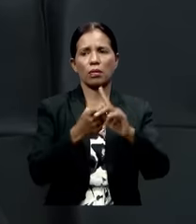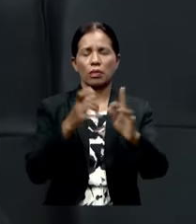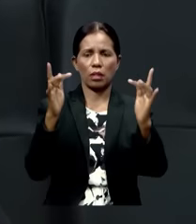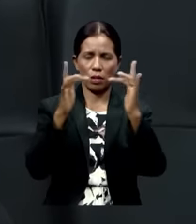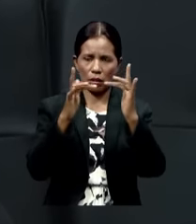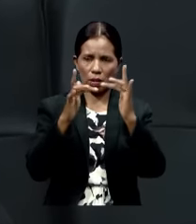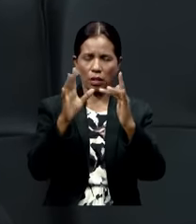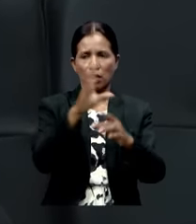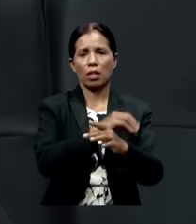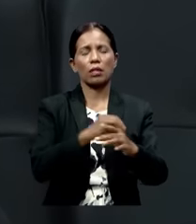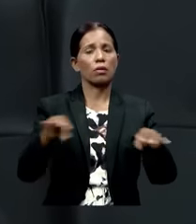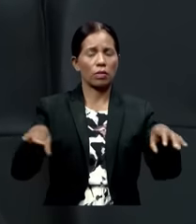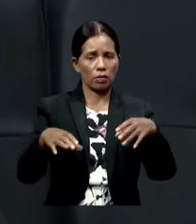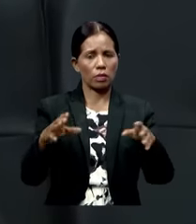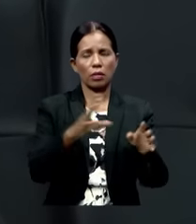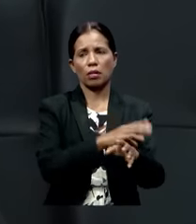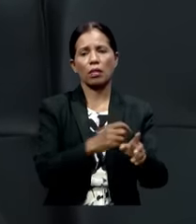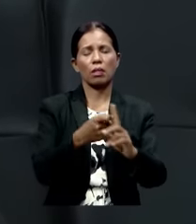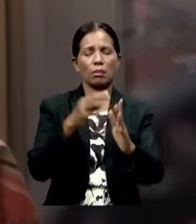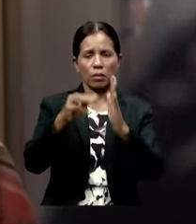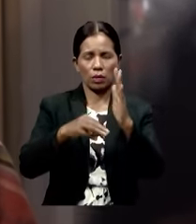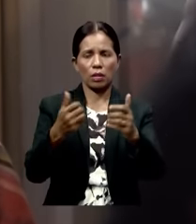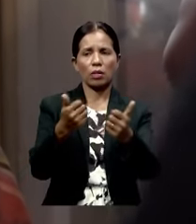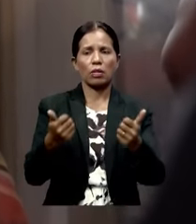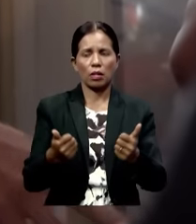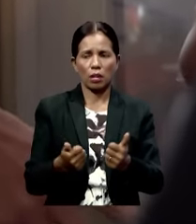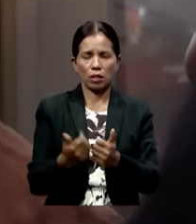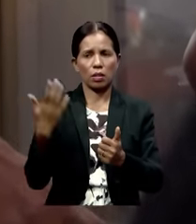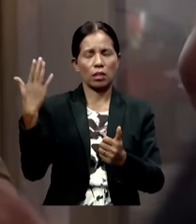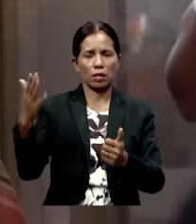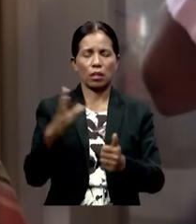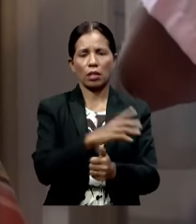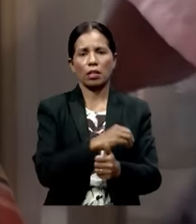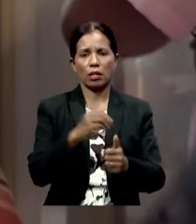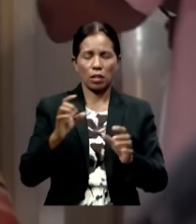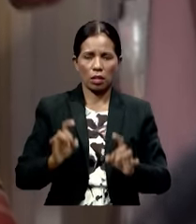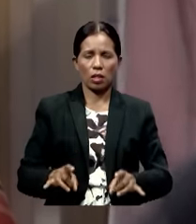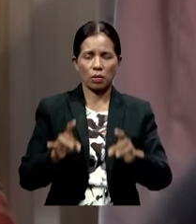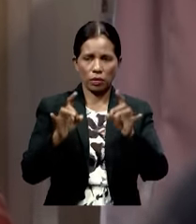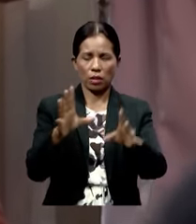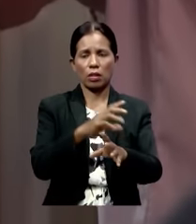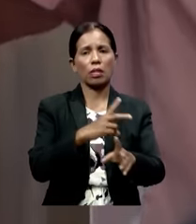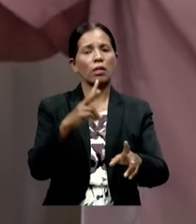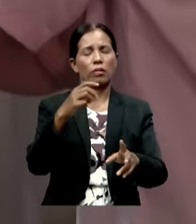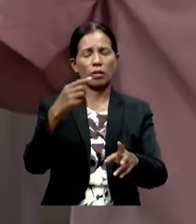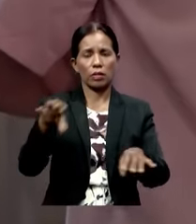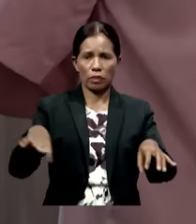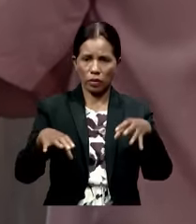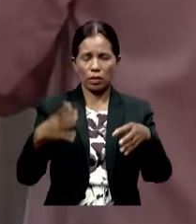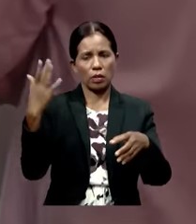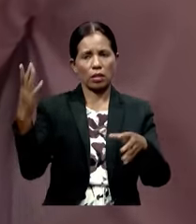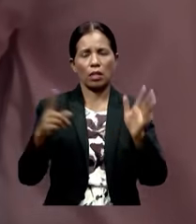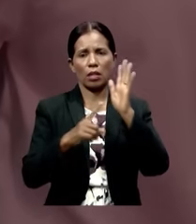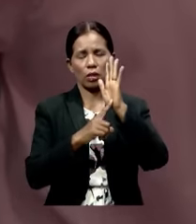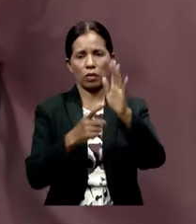online. No sistema refere monitorado russo Agência Pacific Labor Facility. No vaga refere antes, né,